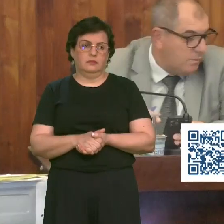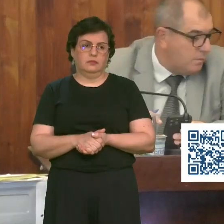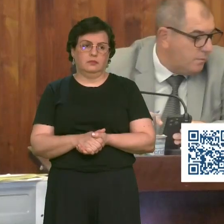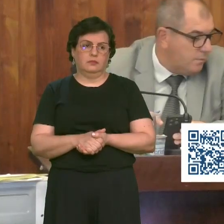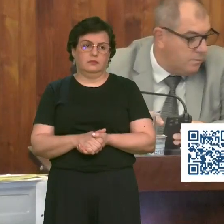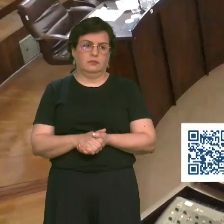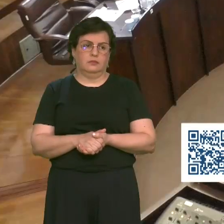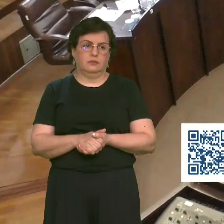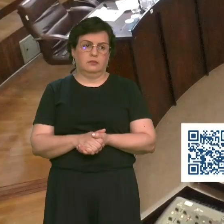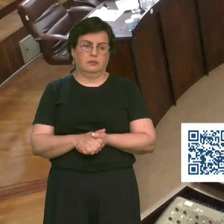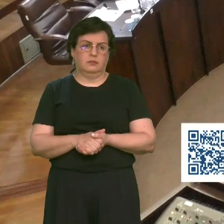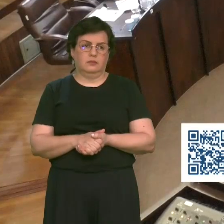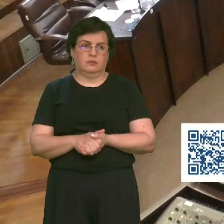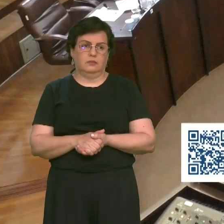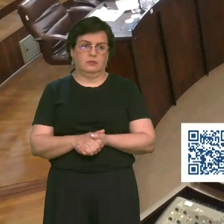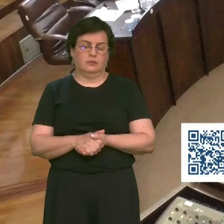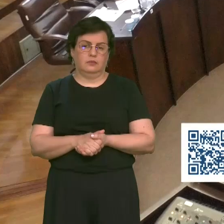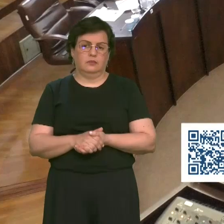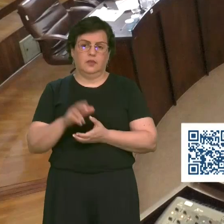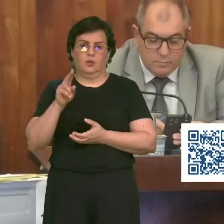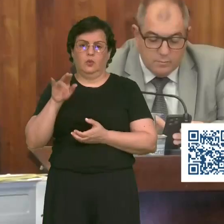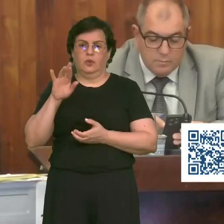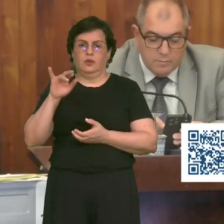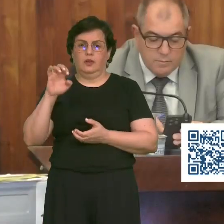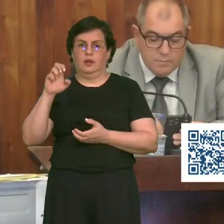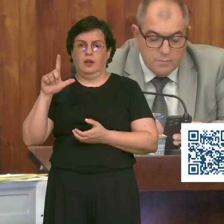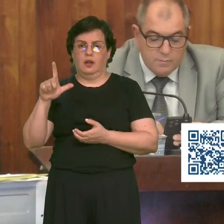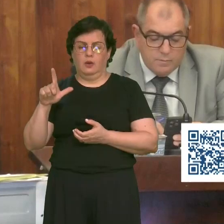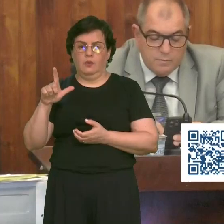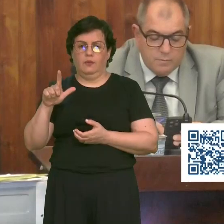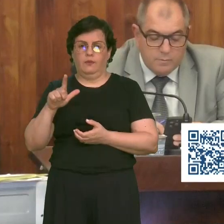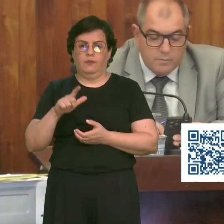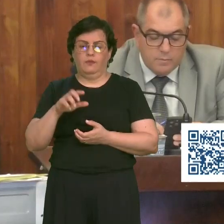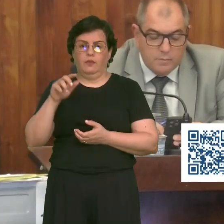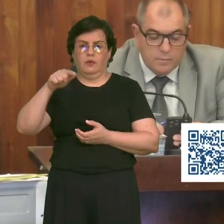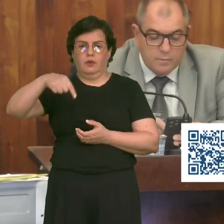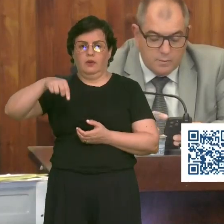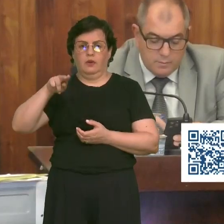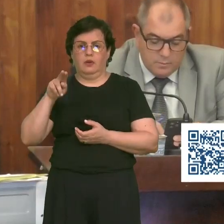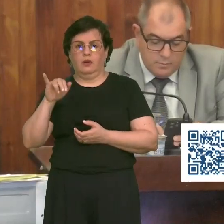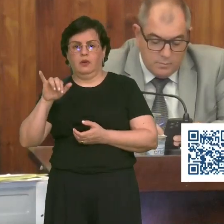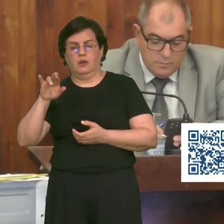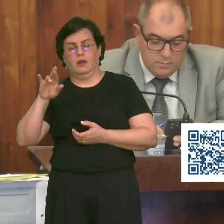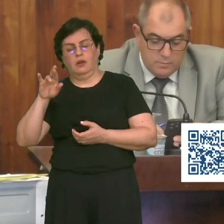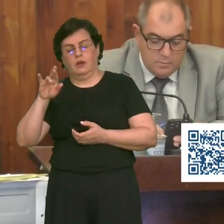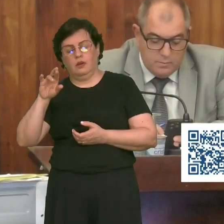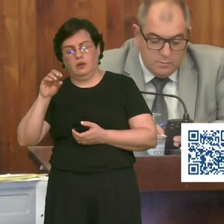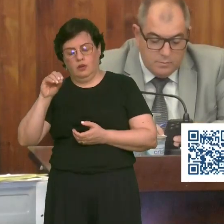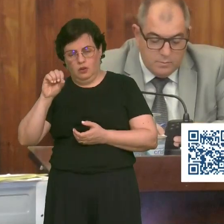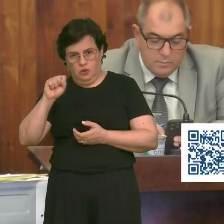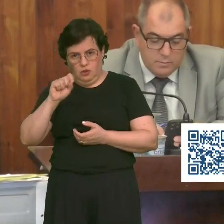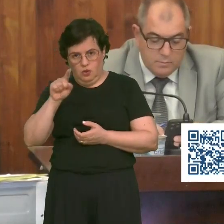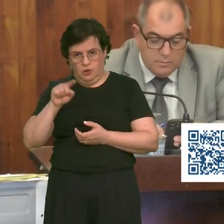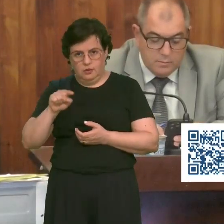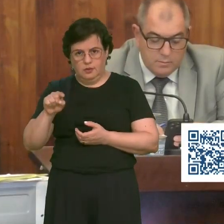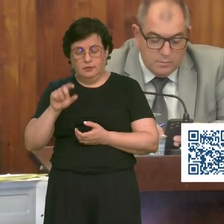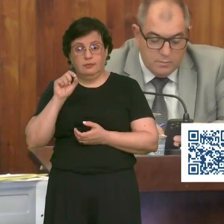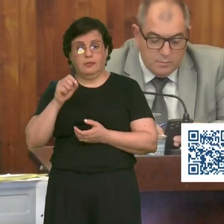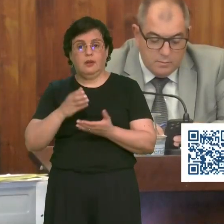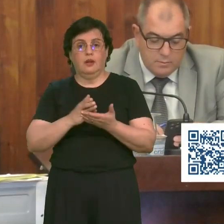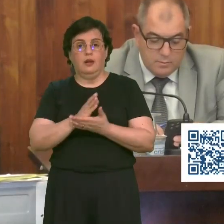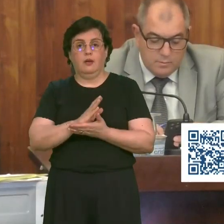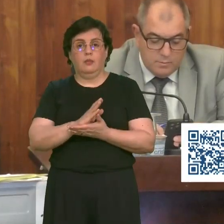da Rocha Queiroz Uriel da Rocha Queiroz os vereadores que aprovam